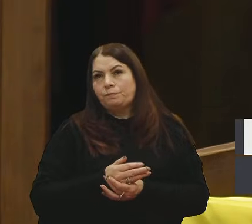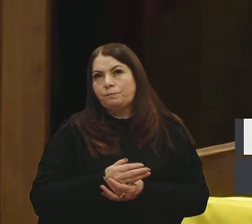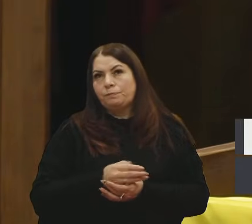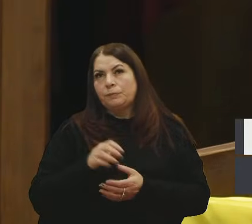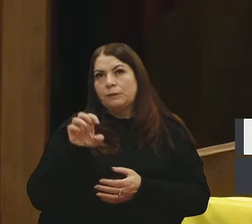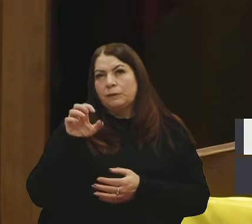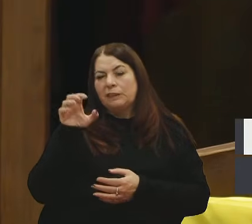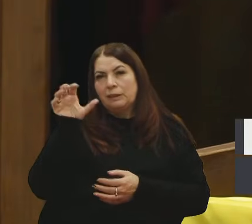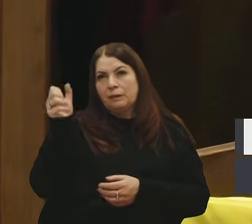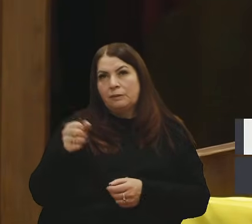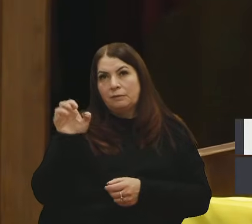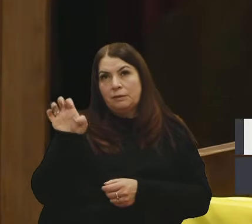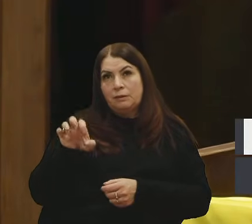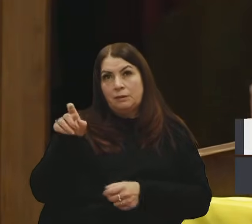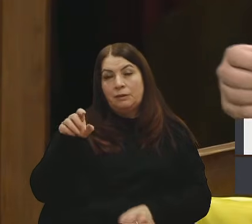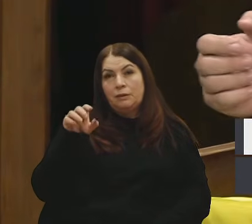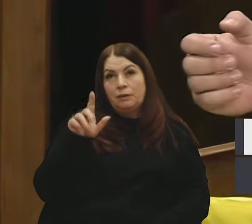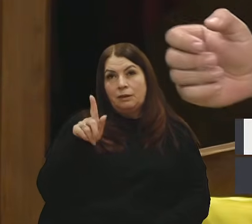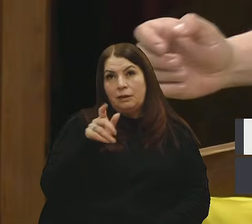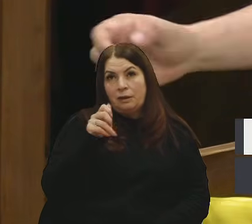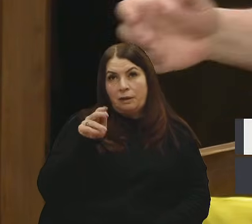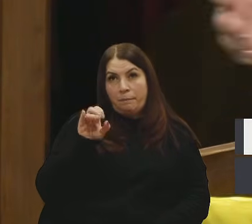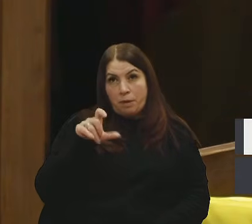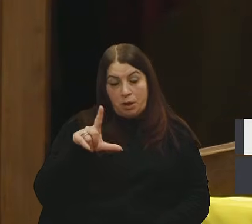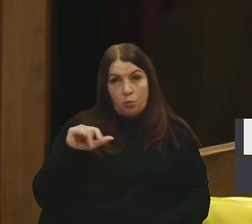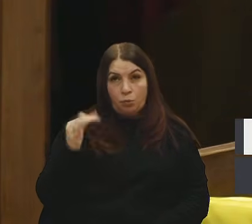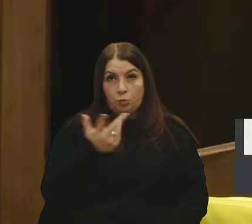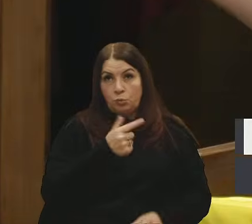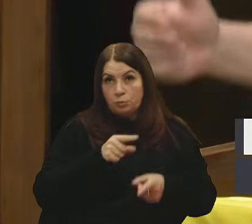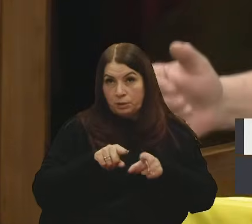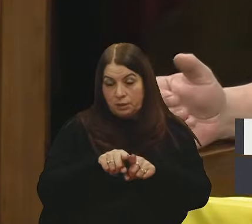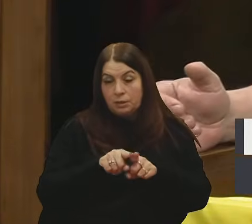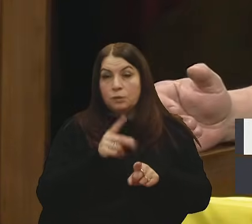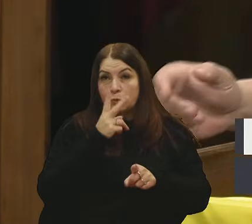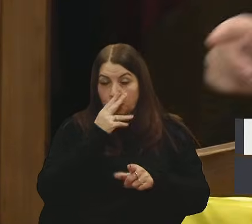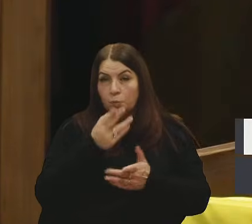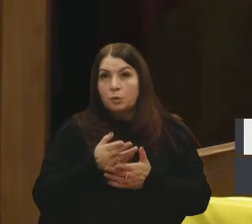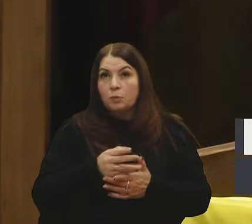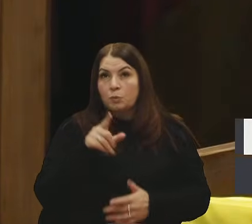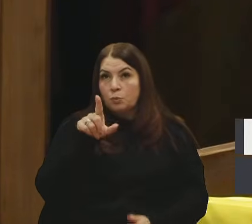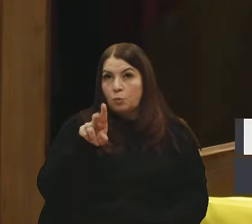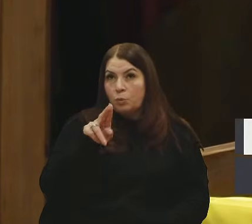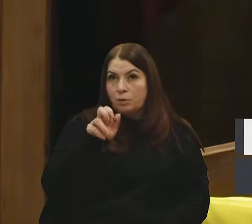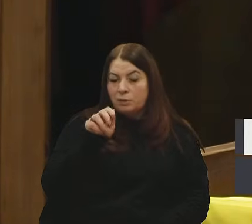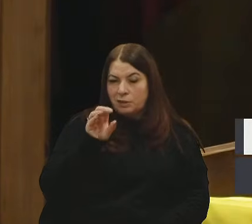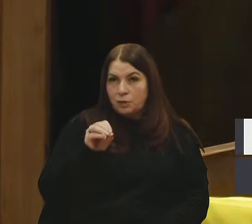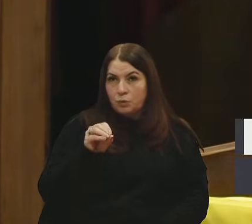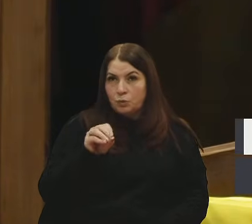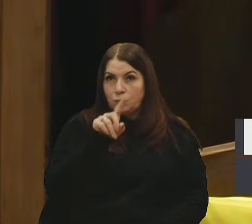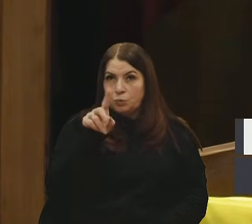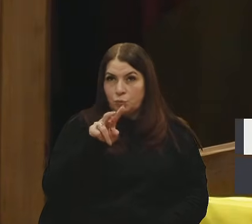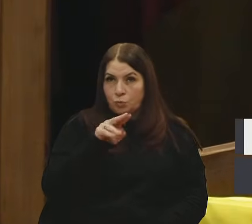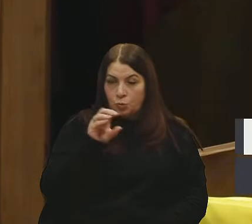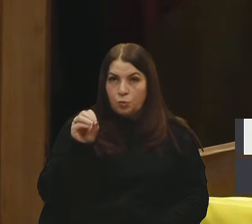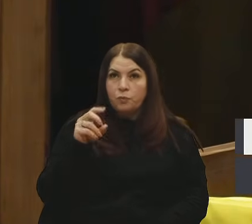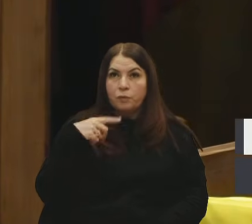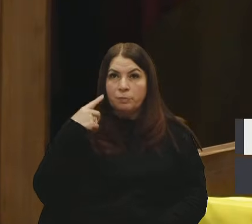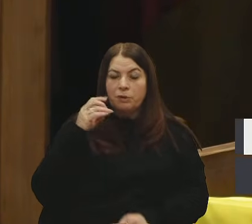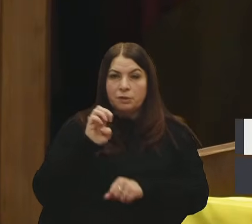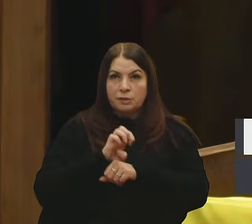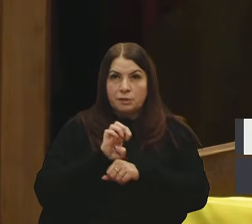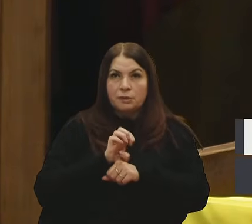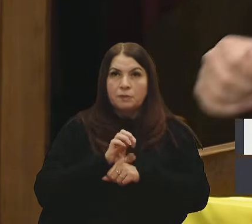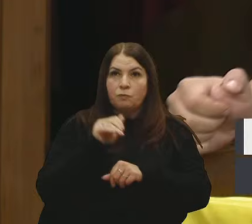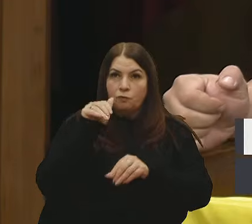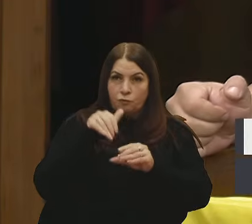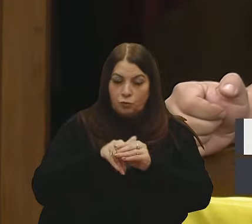Eduardo Leite, Gabriel Souza e os seus parceiros, como o Luciano Zucco, que quando foi deputado estadual votou